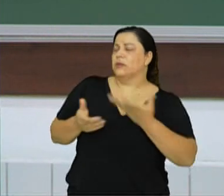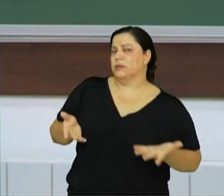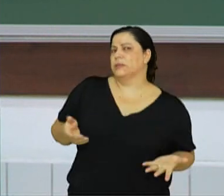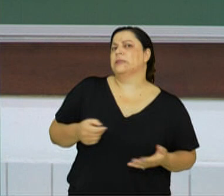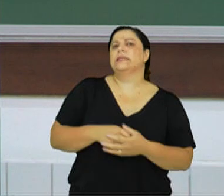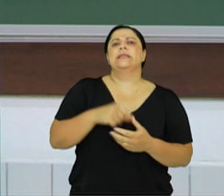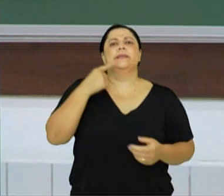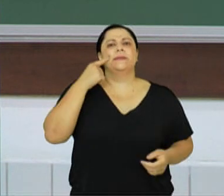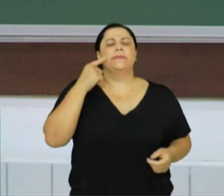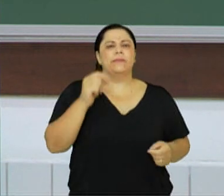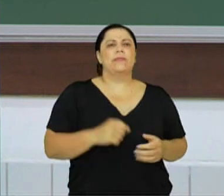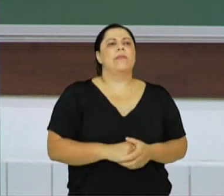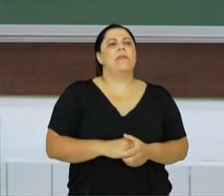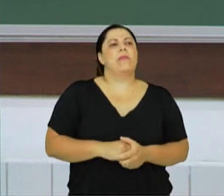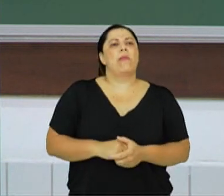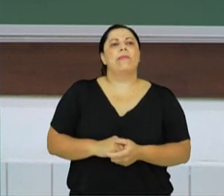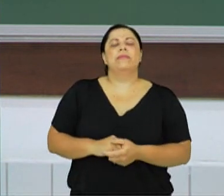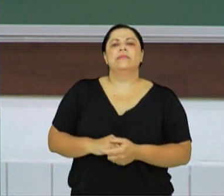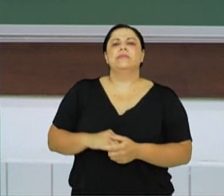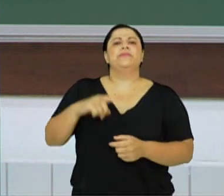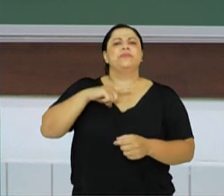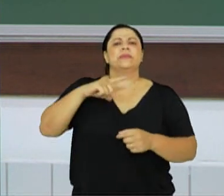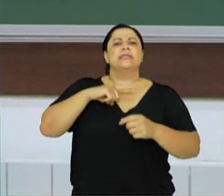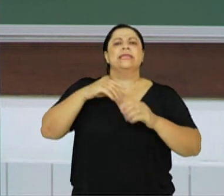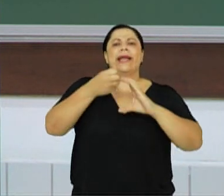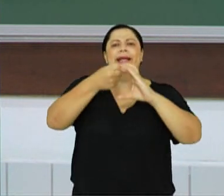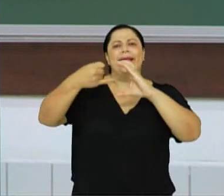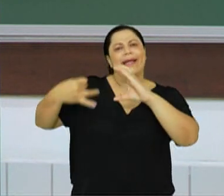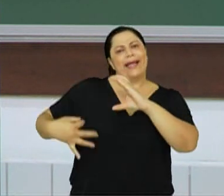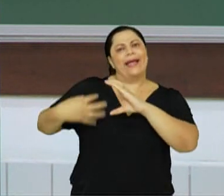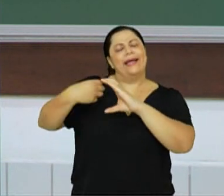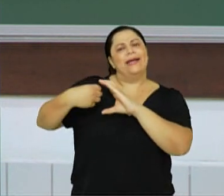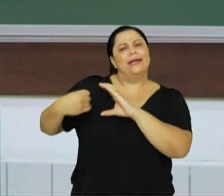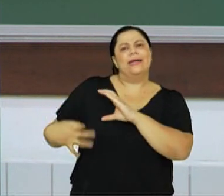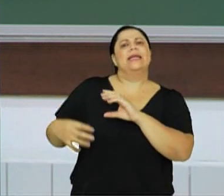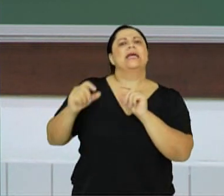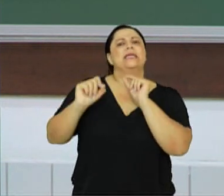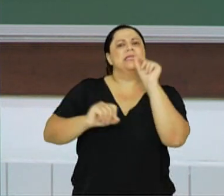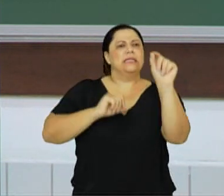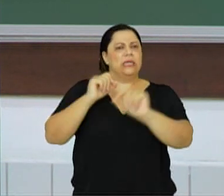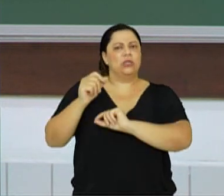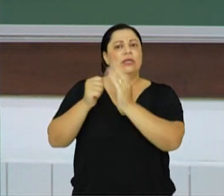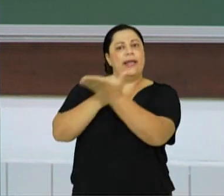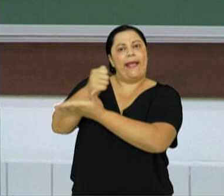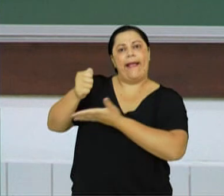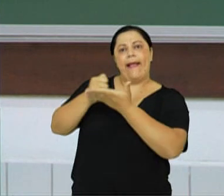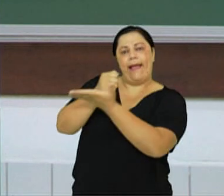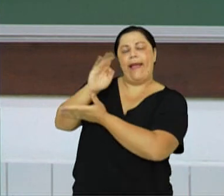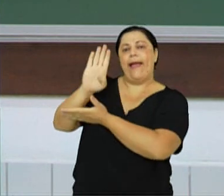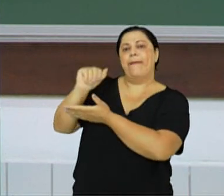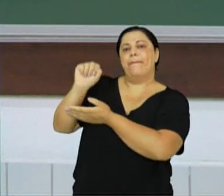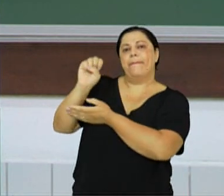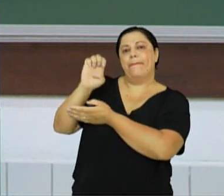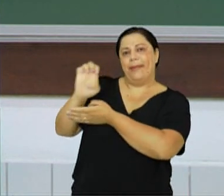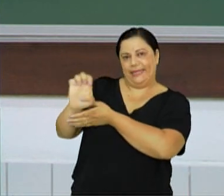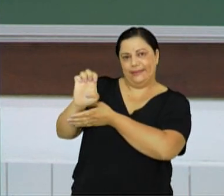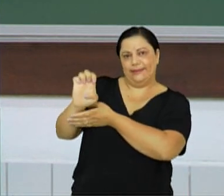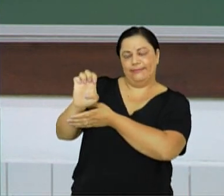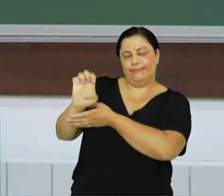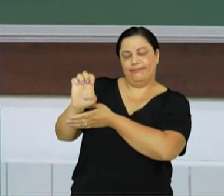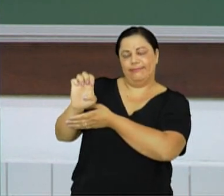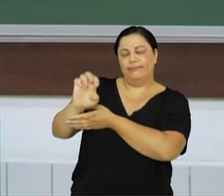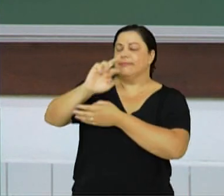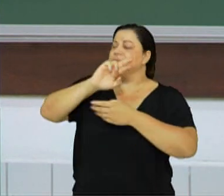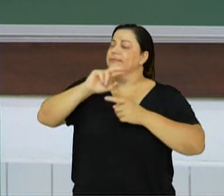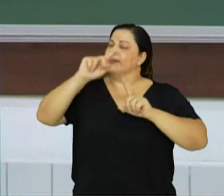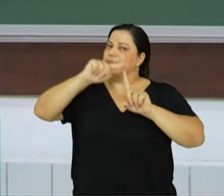pirâmide de acrílico, né? Que a característica dela é que ela vai ter uma base. Uma base que cada tipo de